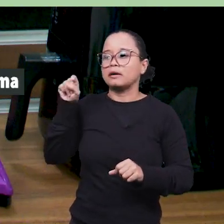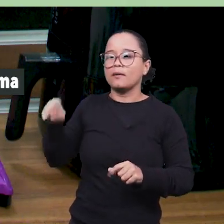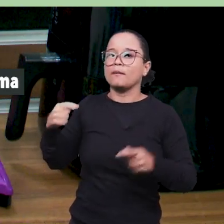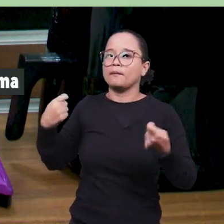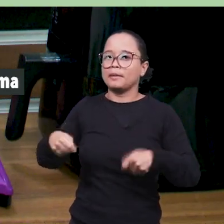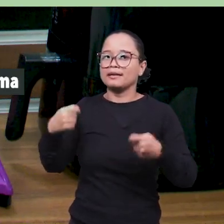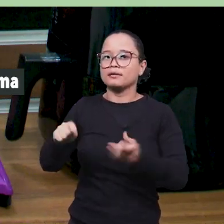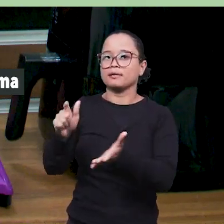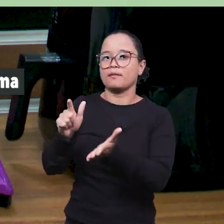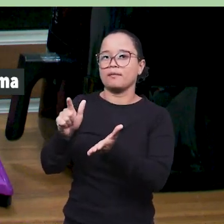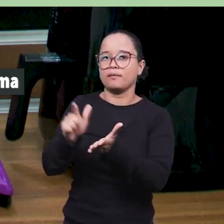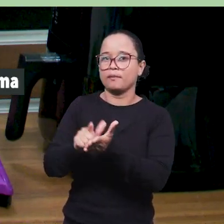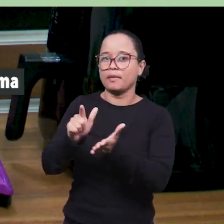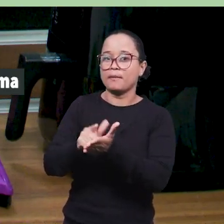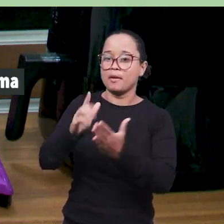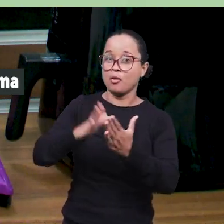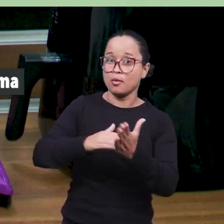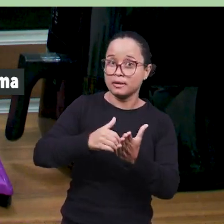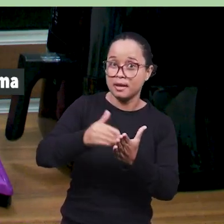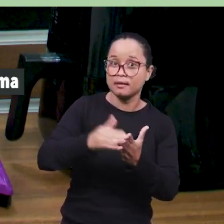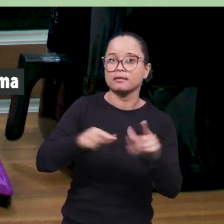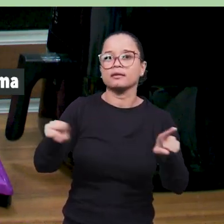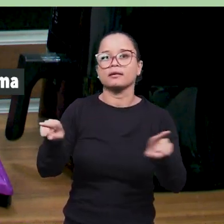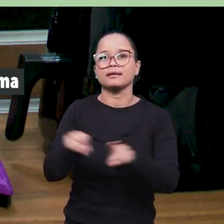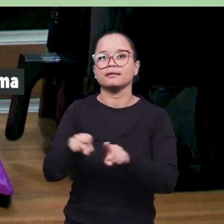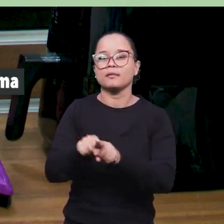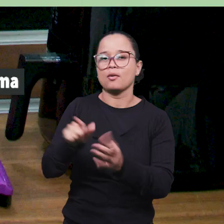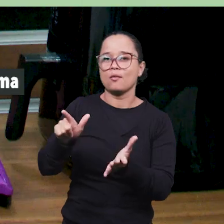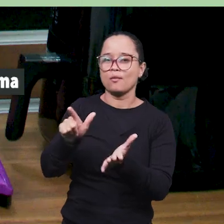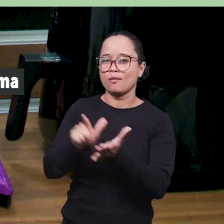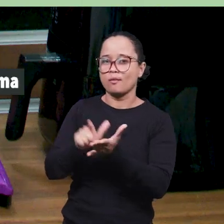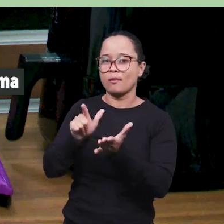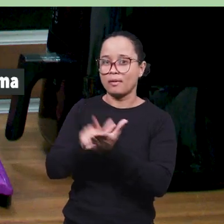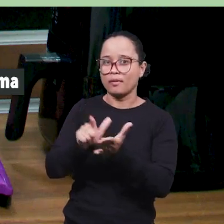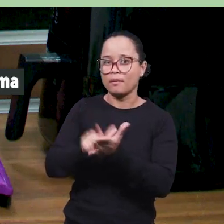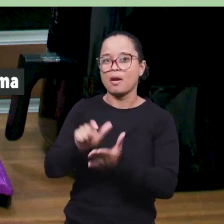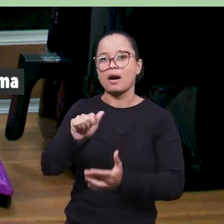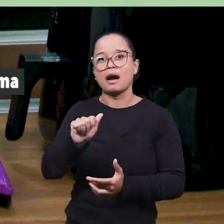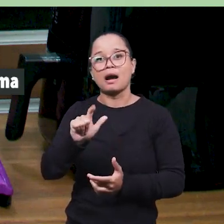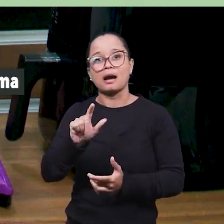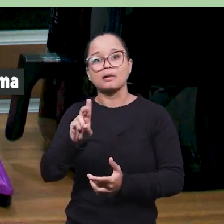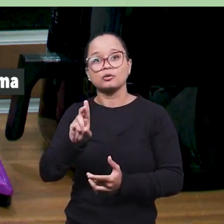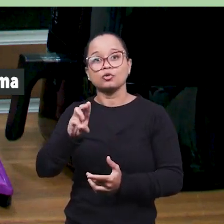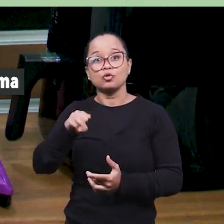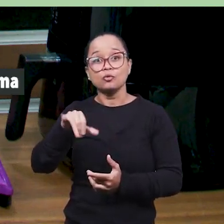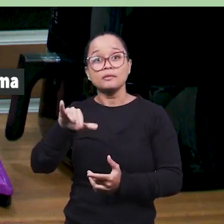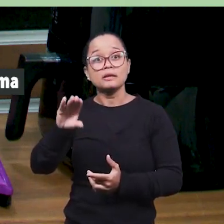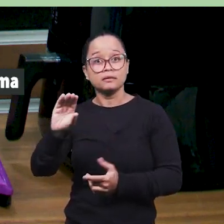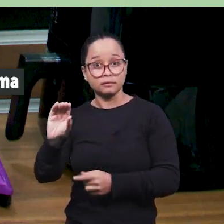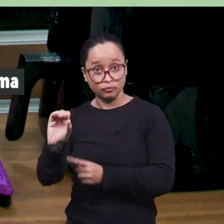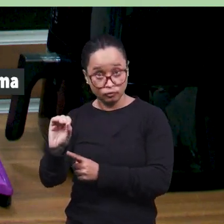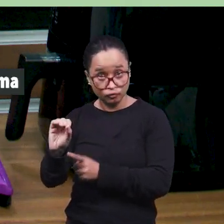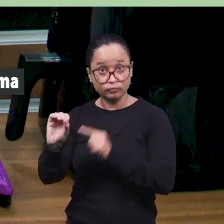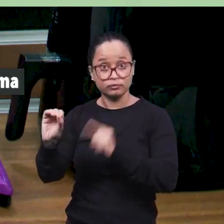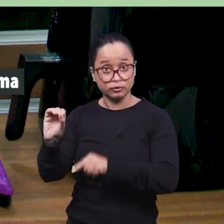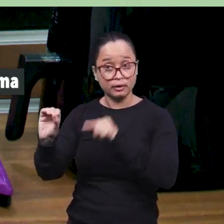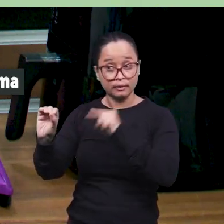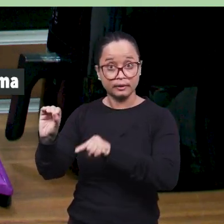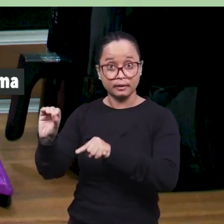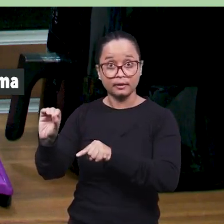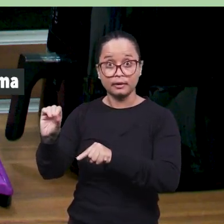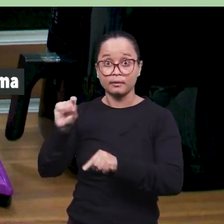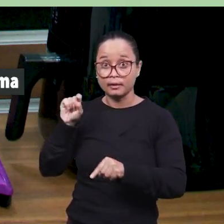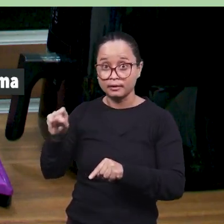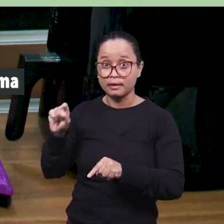ou papel alumínio em cima para não queimar, porque senão ela não vai cozinhar, ela só vai dourar por cima e